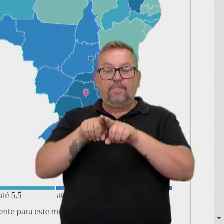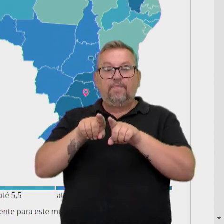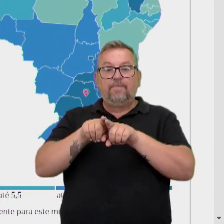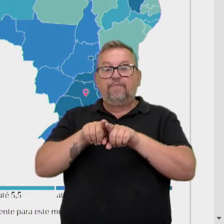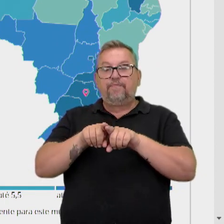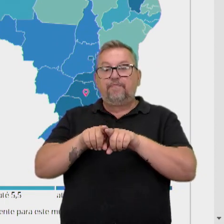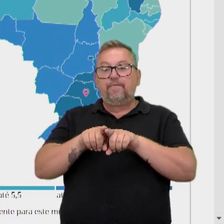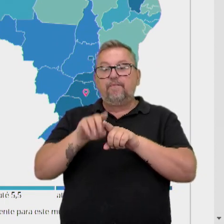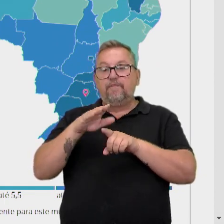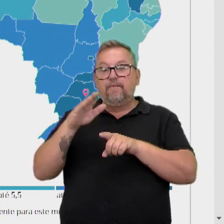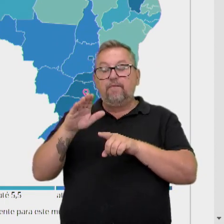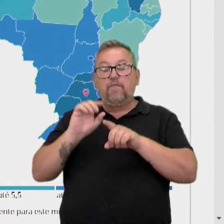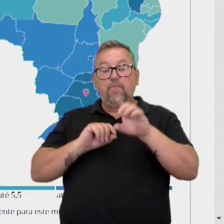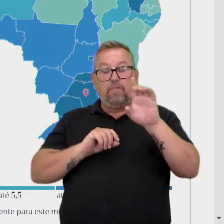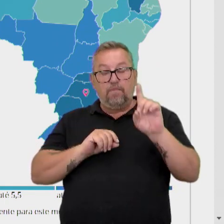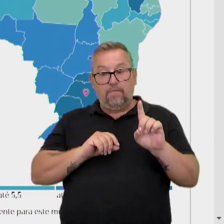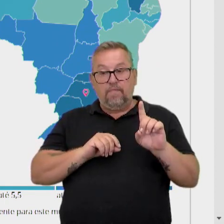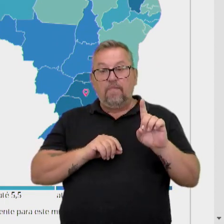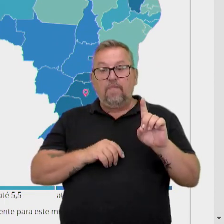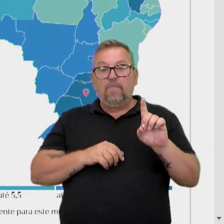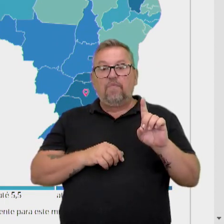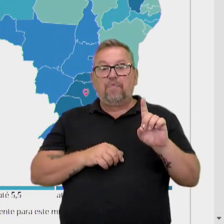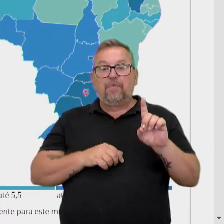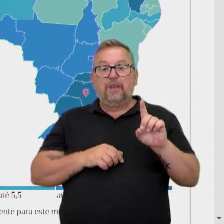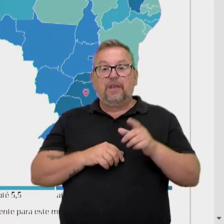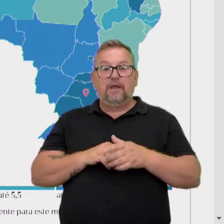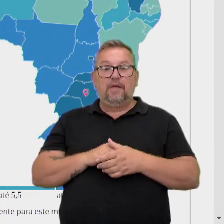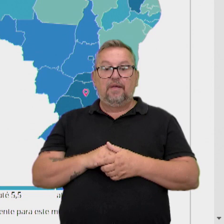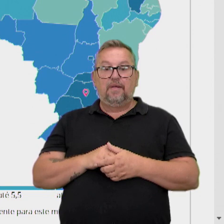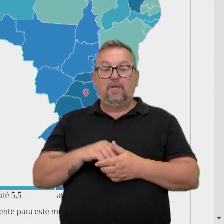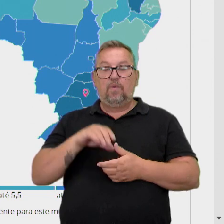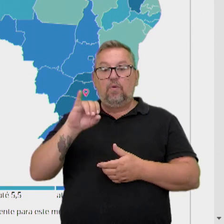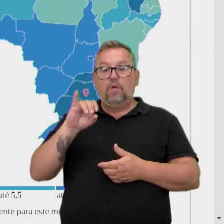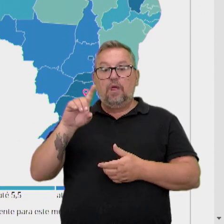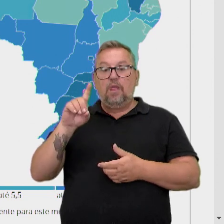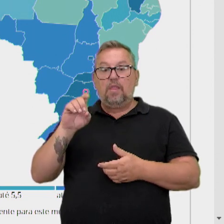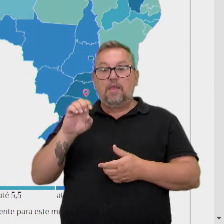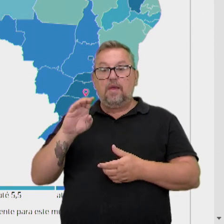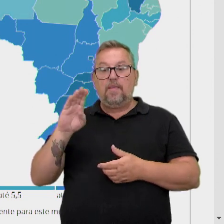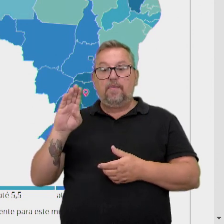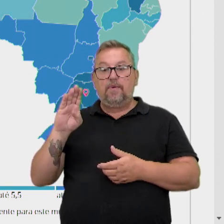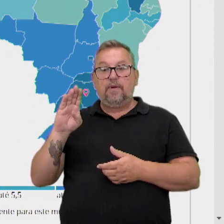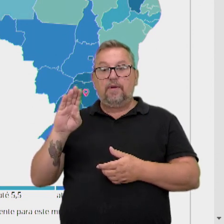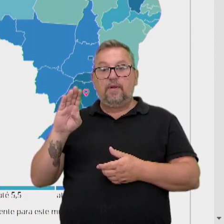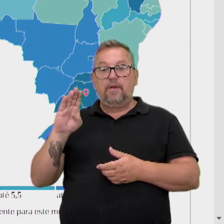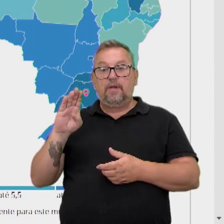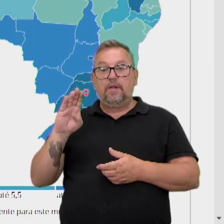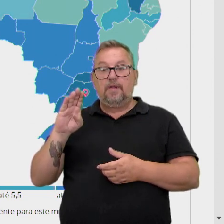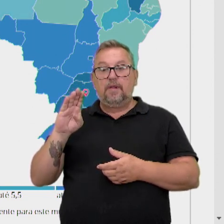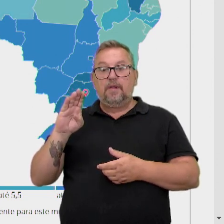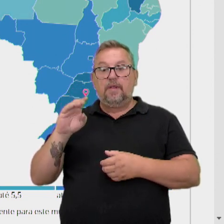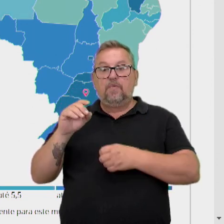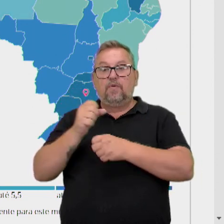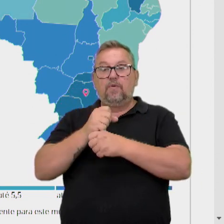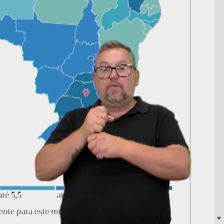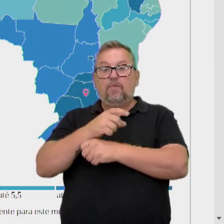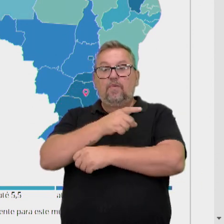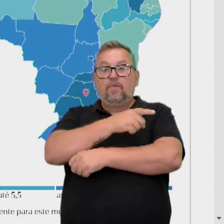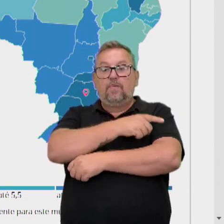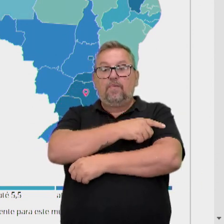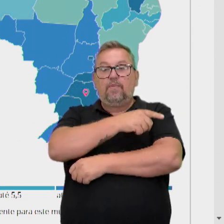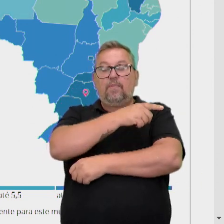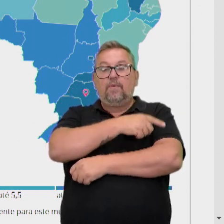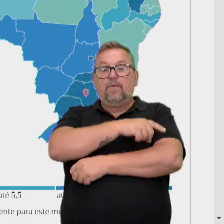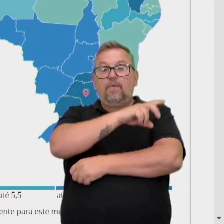aqui do lado direito. Então, o IDEB do caso aqui dos anos iniciais